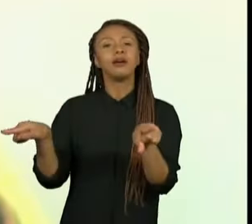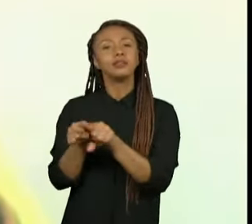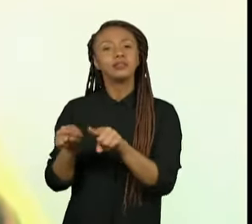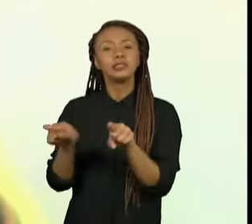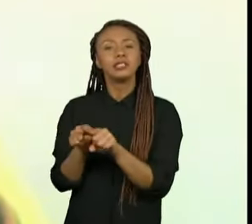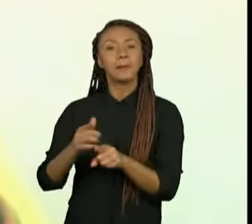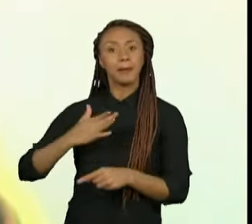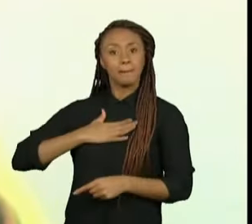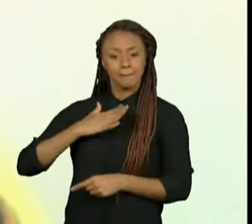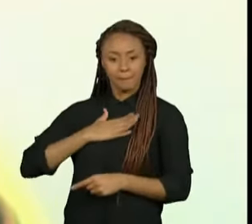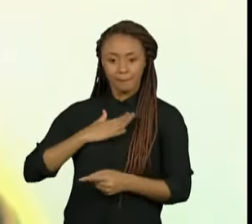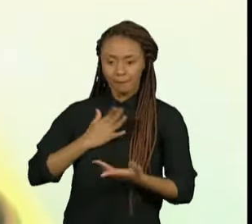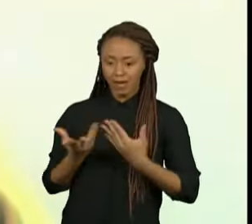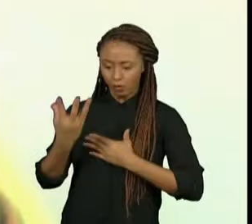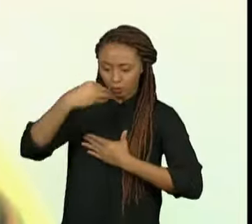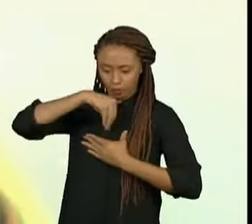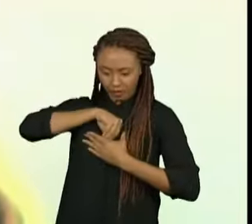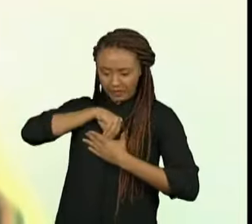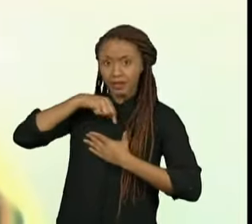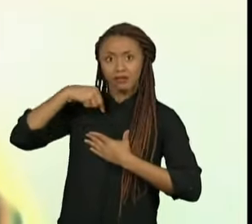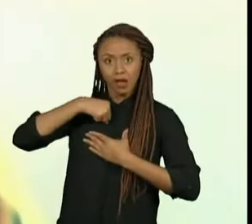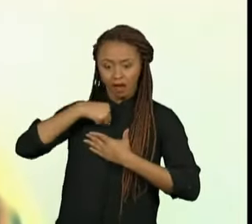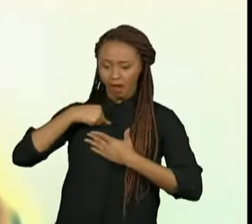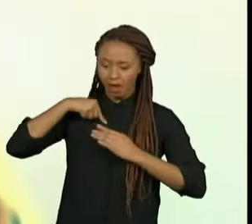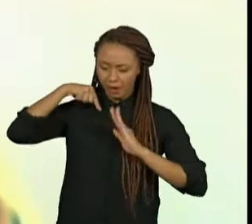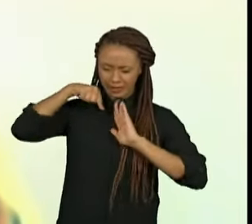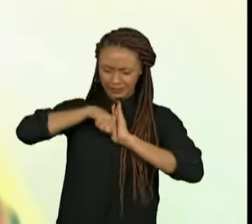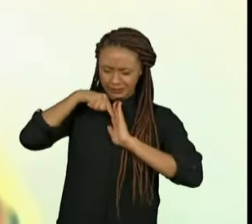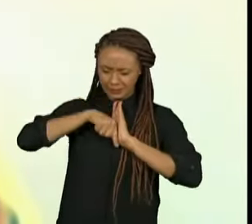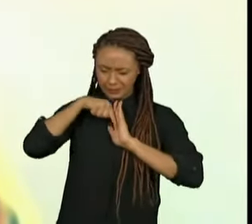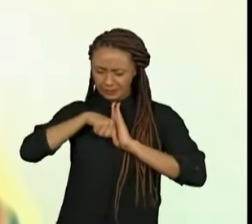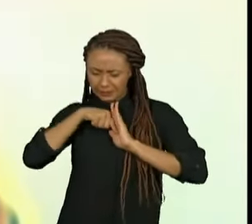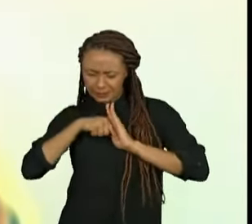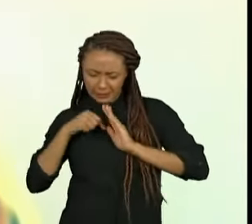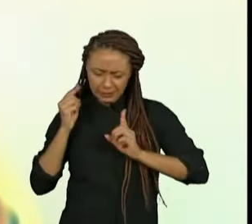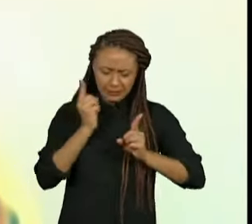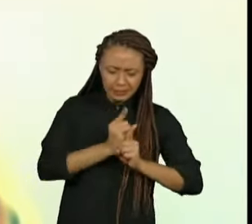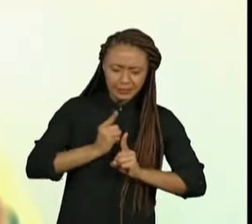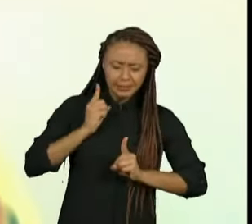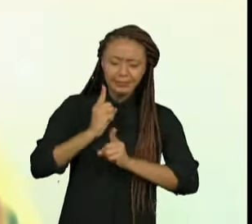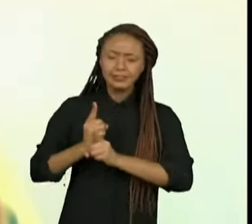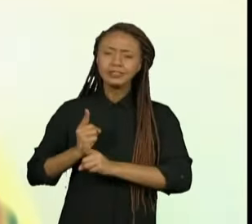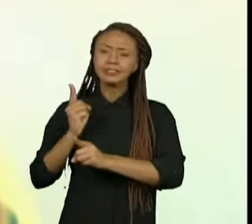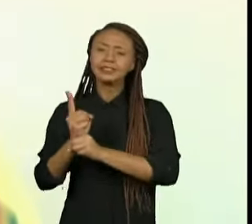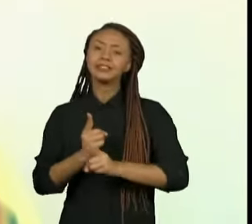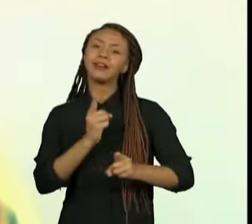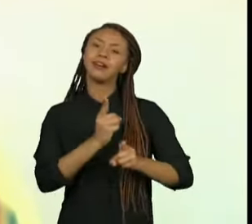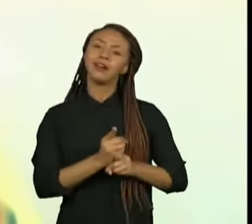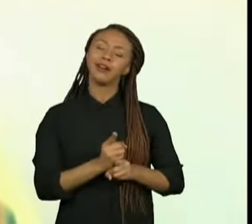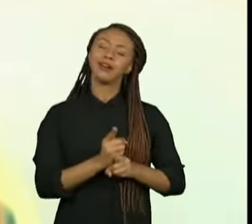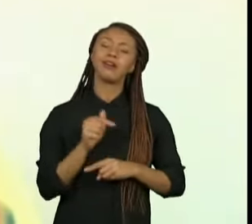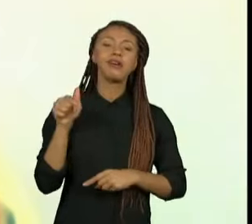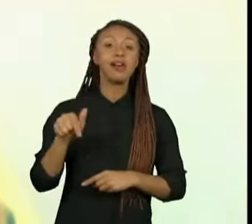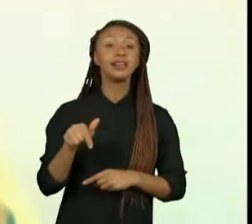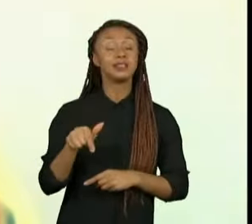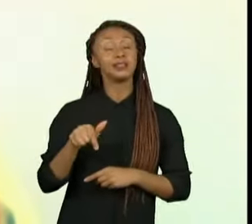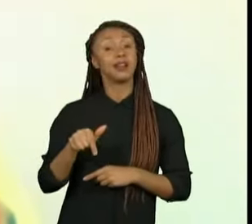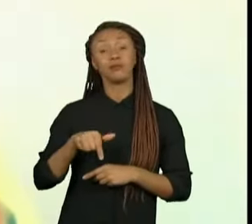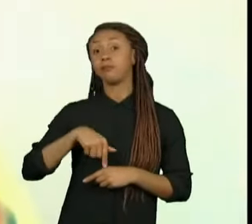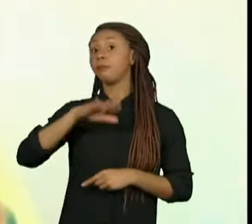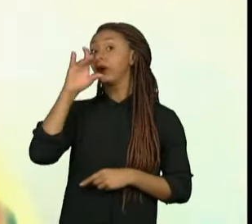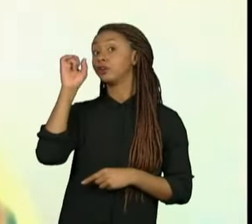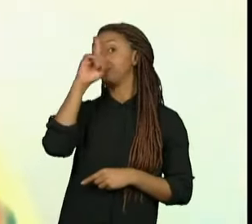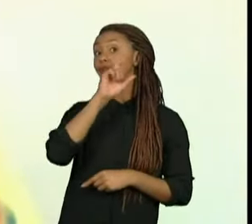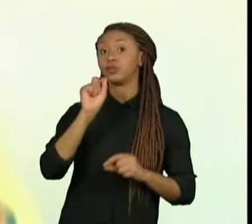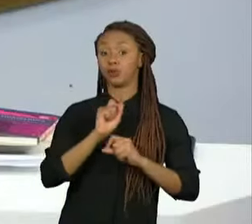revirar a minha própria alma e tentar, e aí fica. O aspecto mais difícil é tentar traduzir